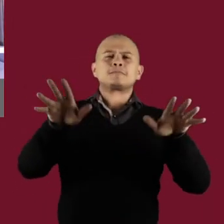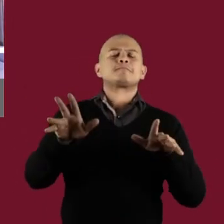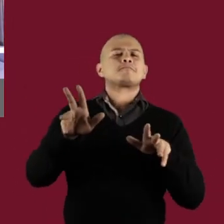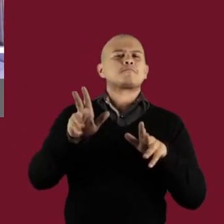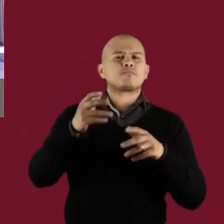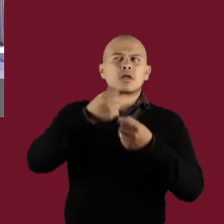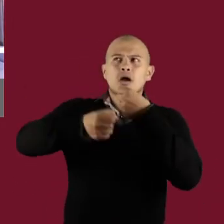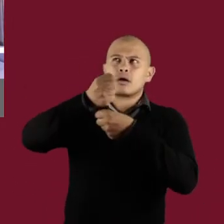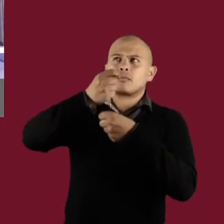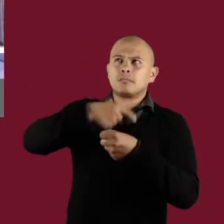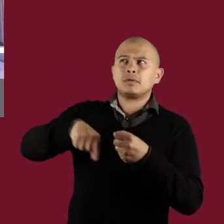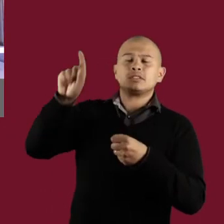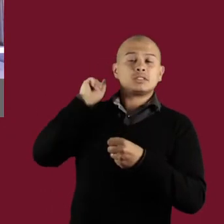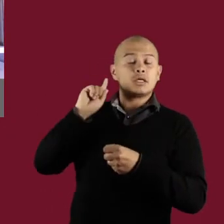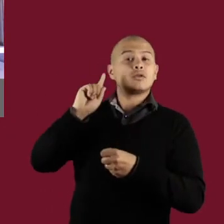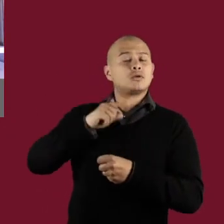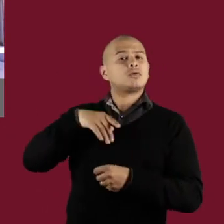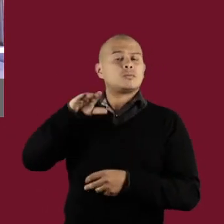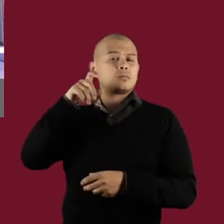tinham interesse, de facto, de